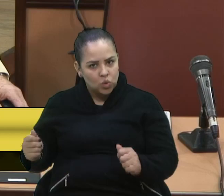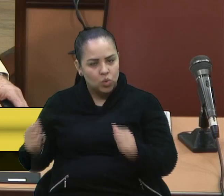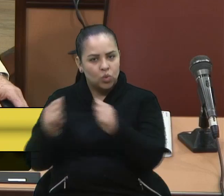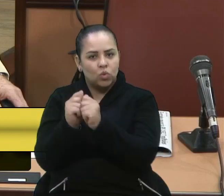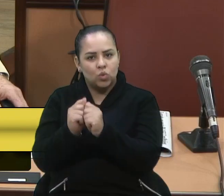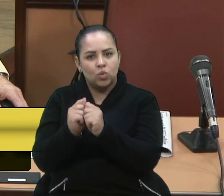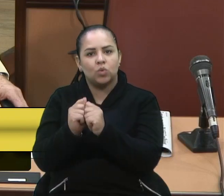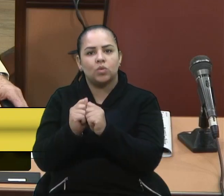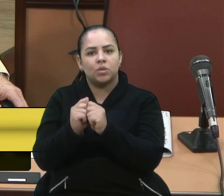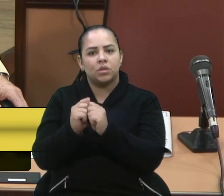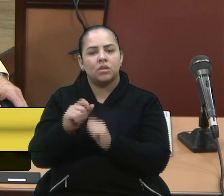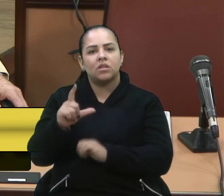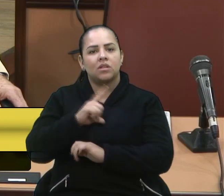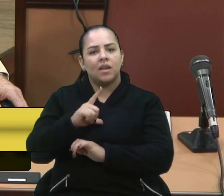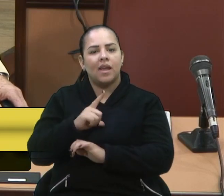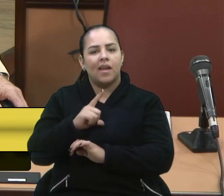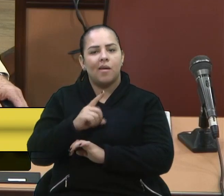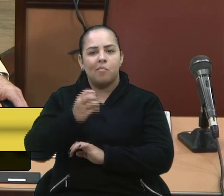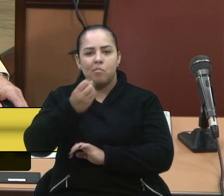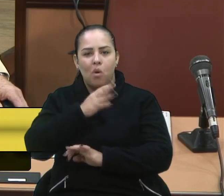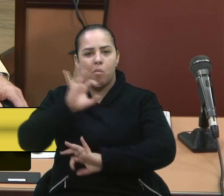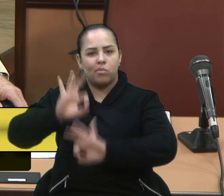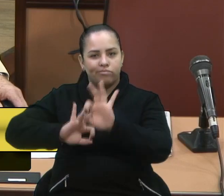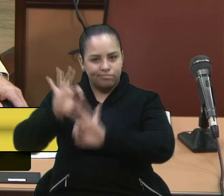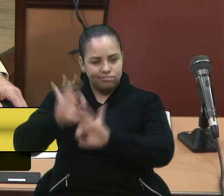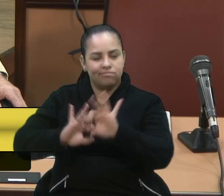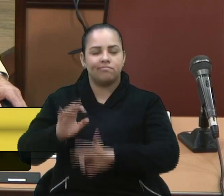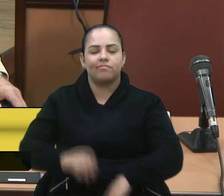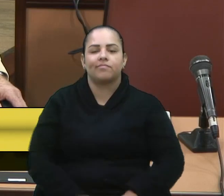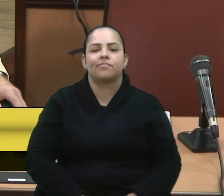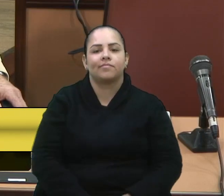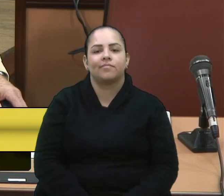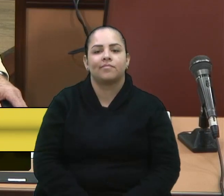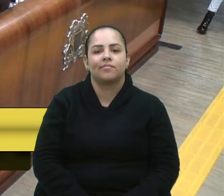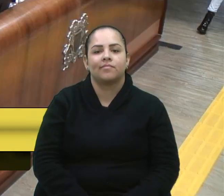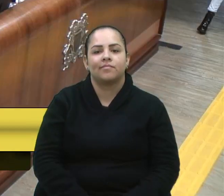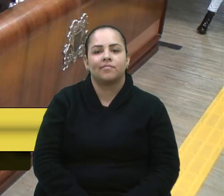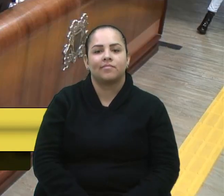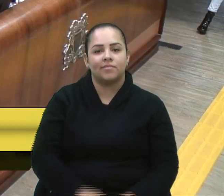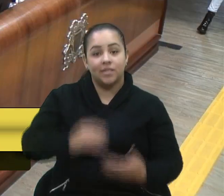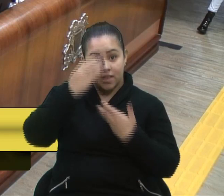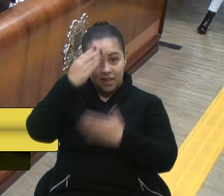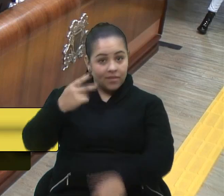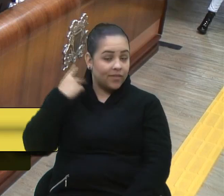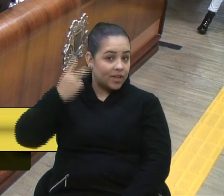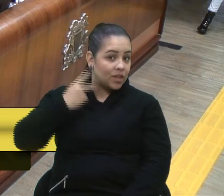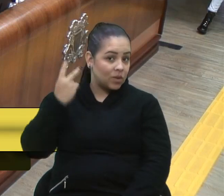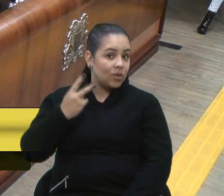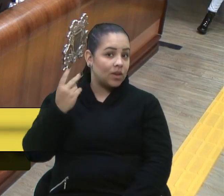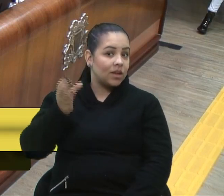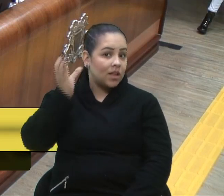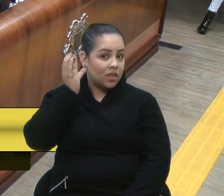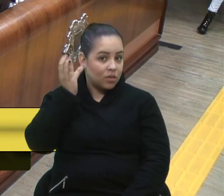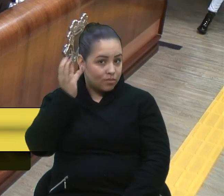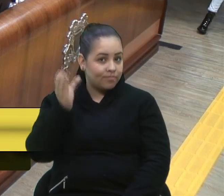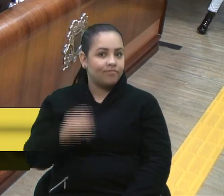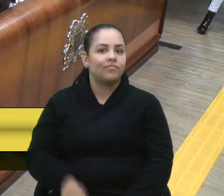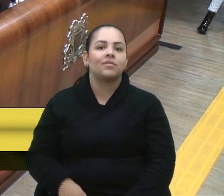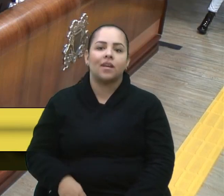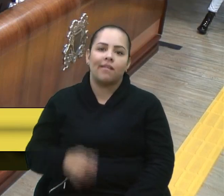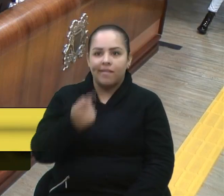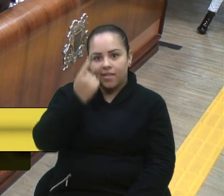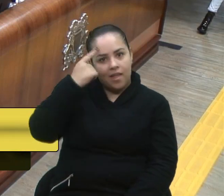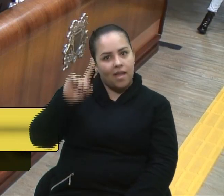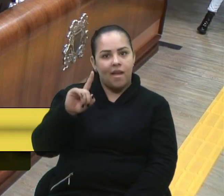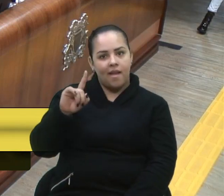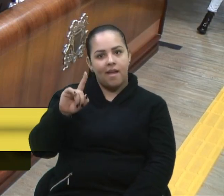na condução desse projeto. Muito obrigado. Muito obrigado, vereador Cadori. E é o que eu lhe disse no início, né? A ideia é auxiliar o poder público